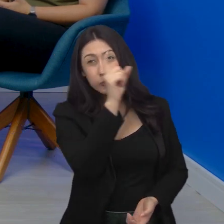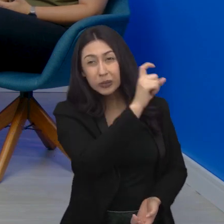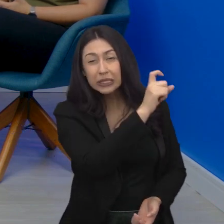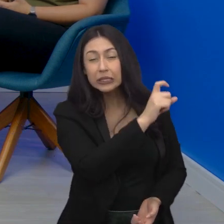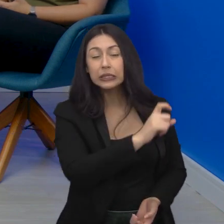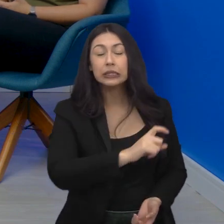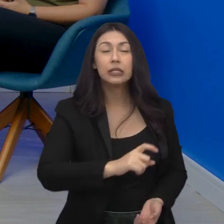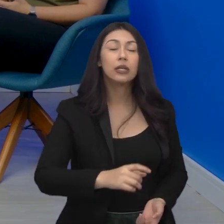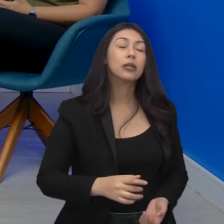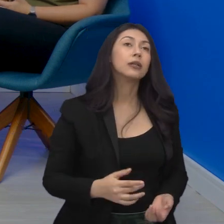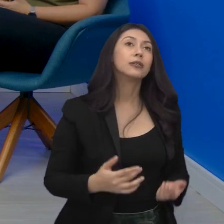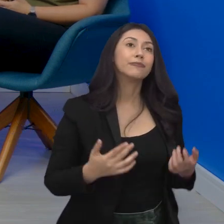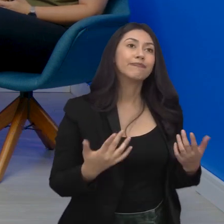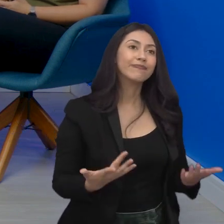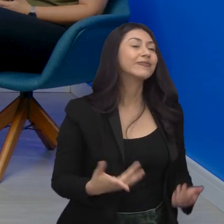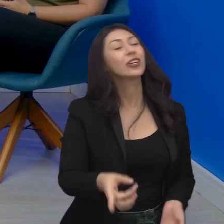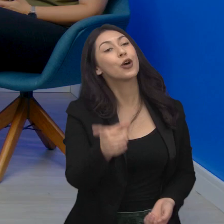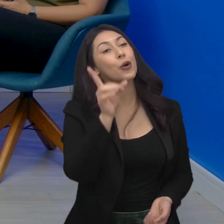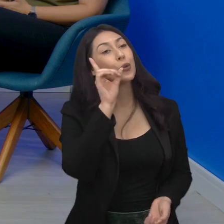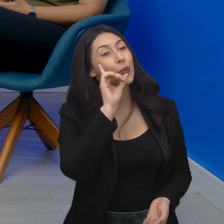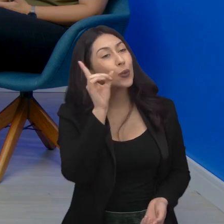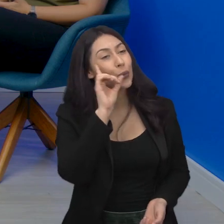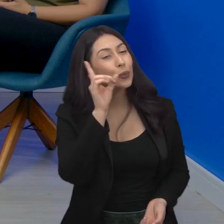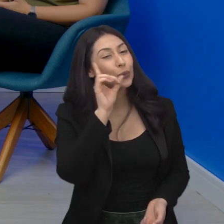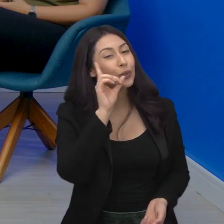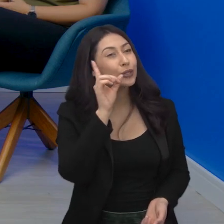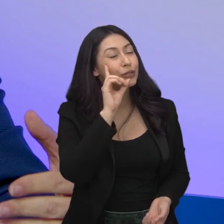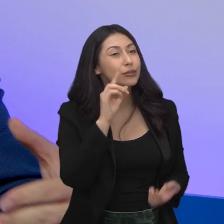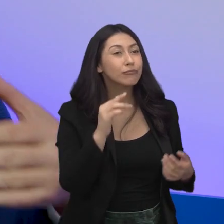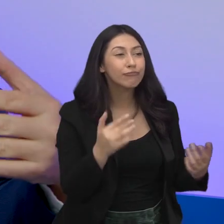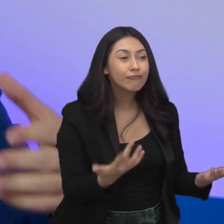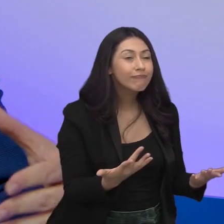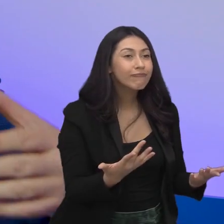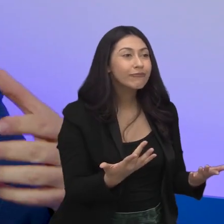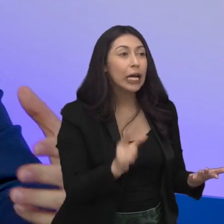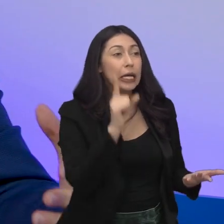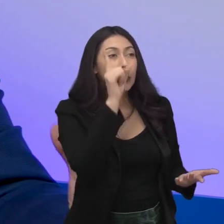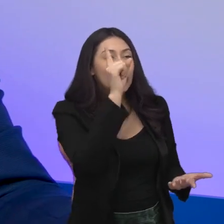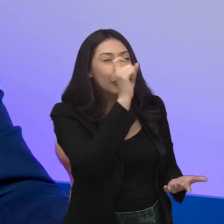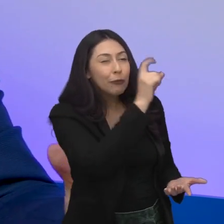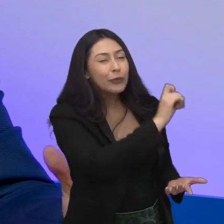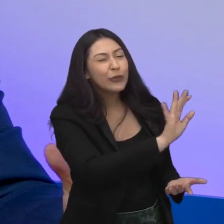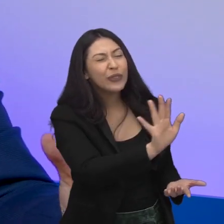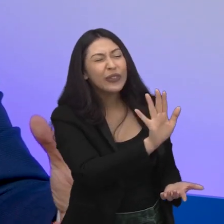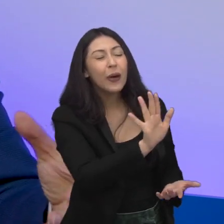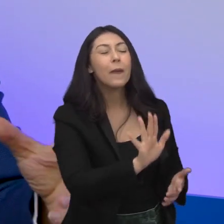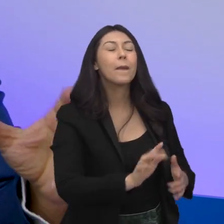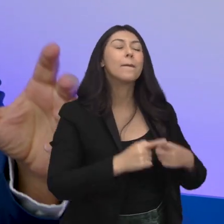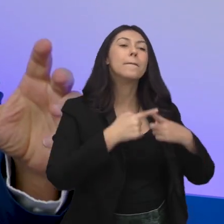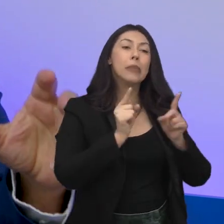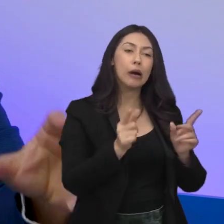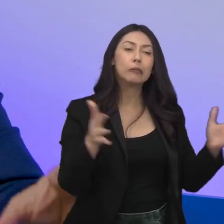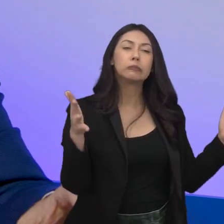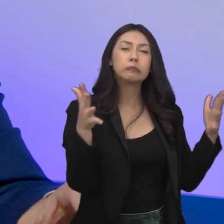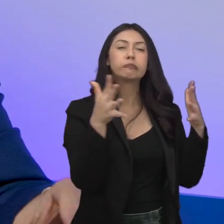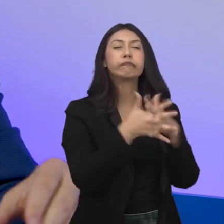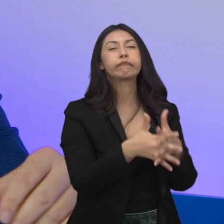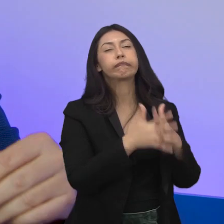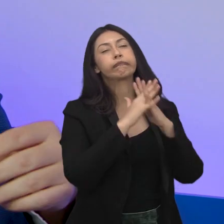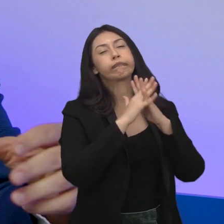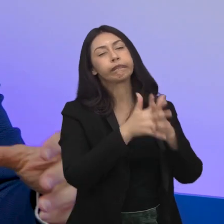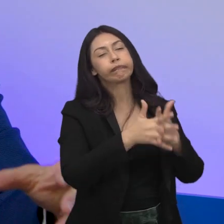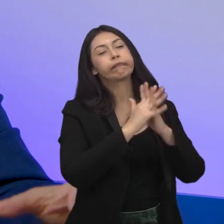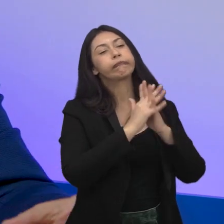complexo? Por estar no dia a dia nosso, no métier, a gente não entende como complexo. Entretanto, sempre tem